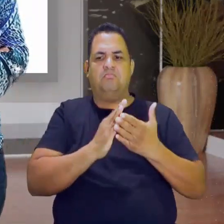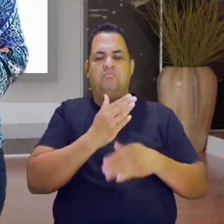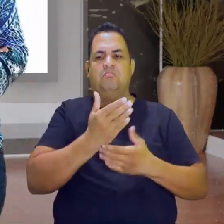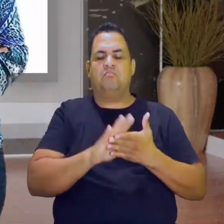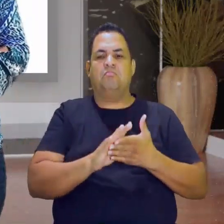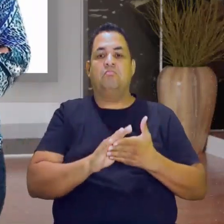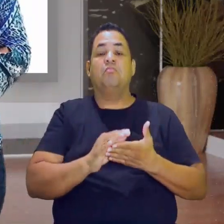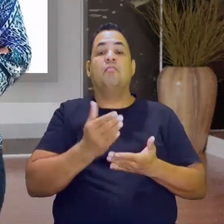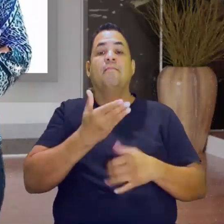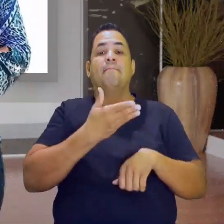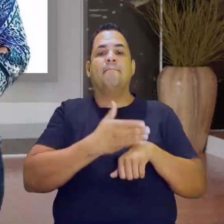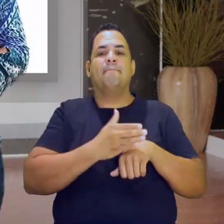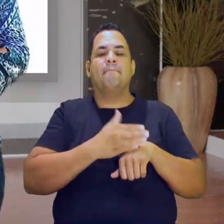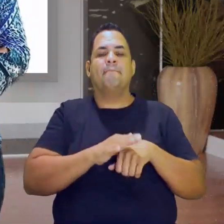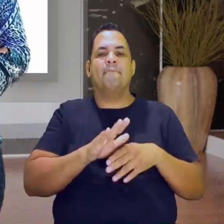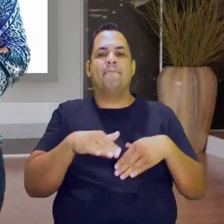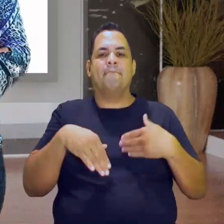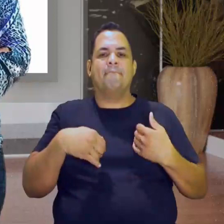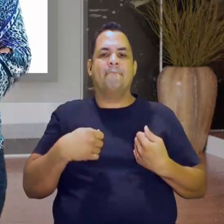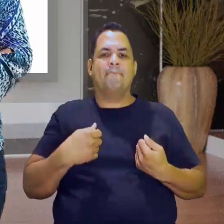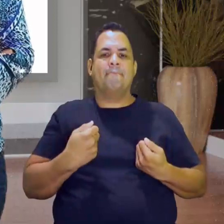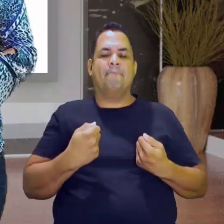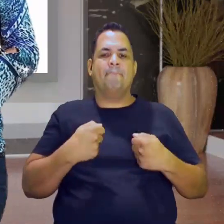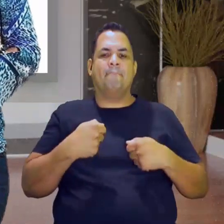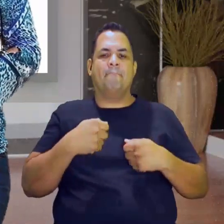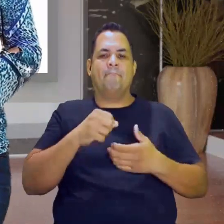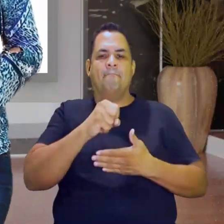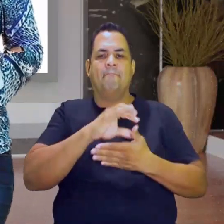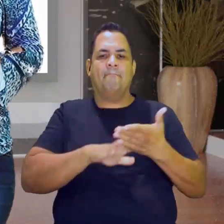é um exercício no qual você pode